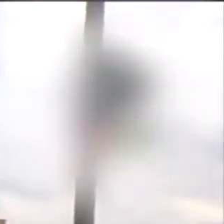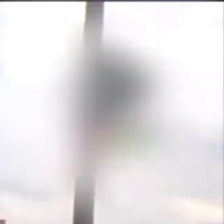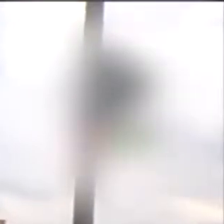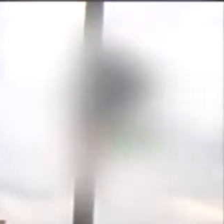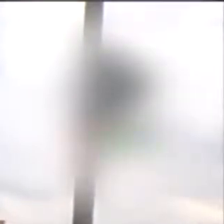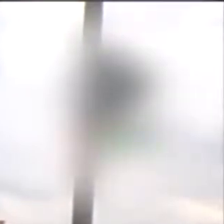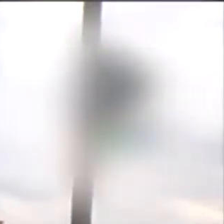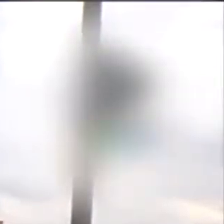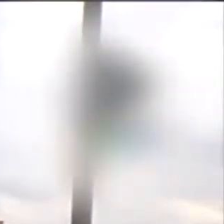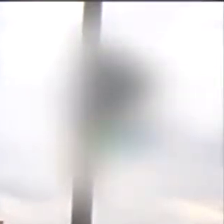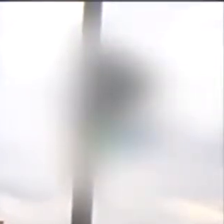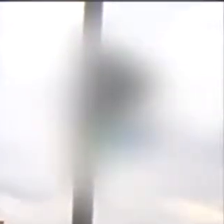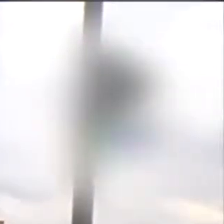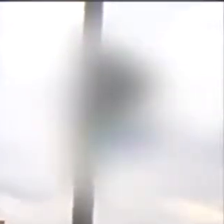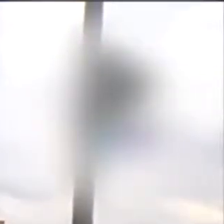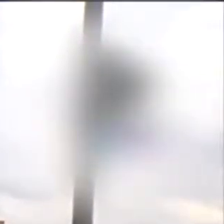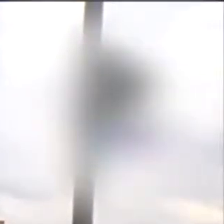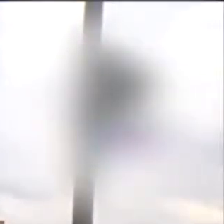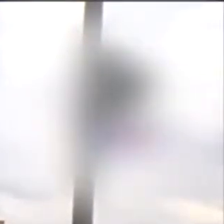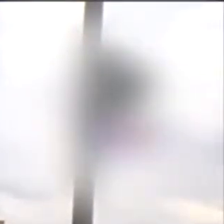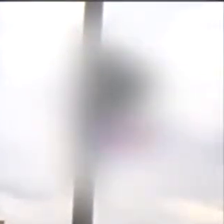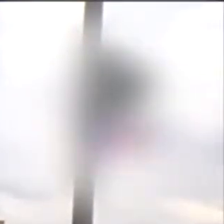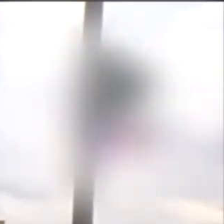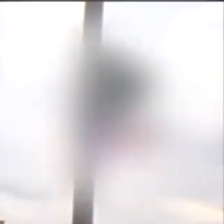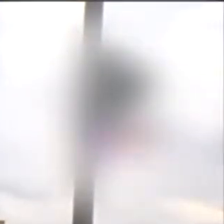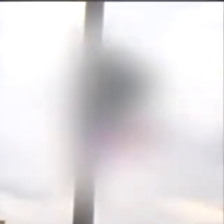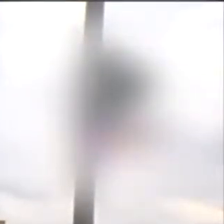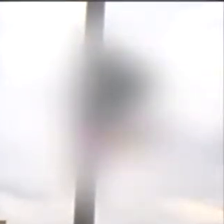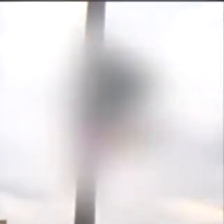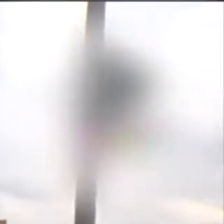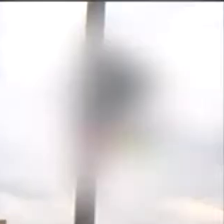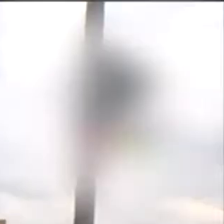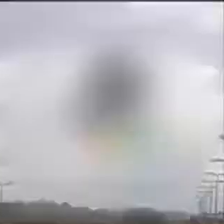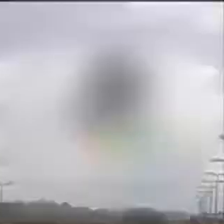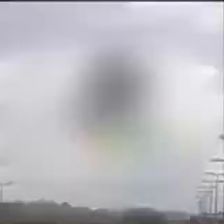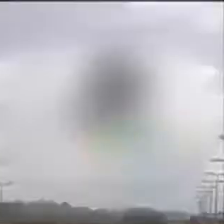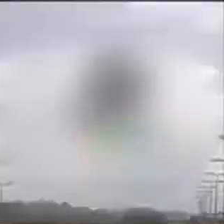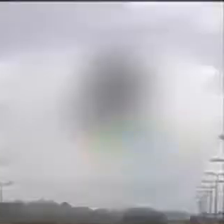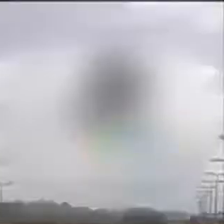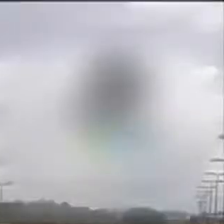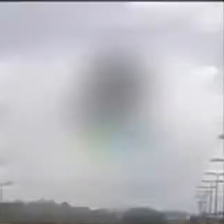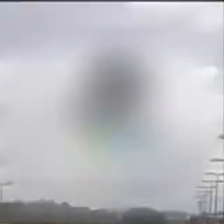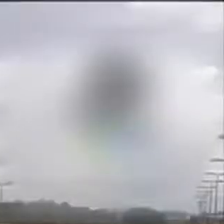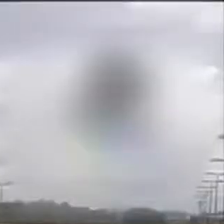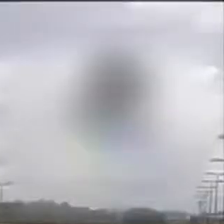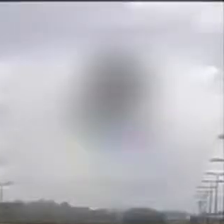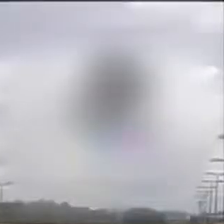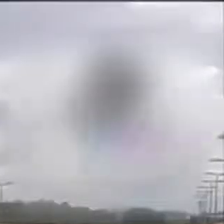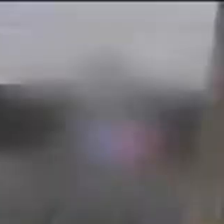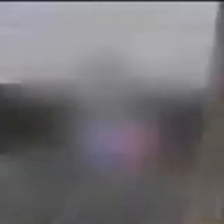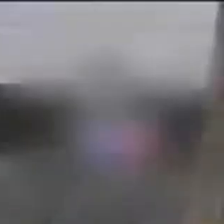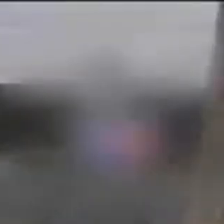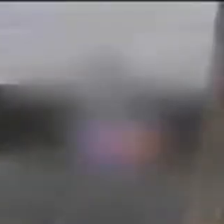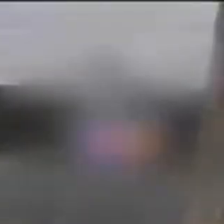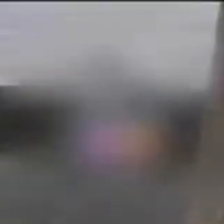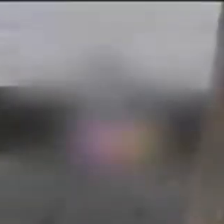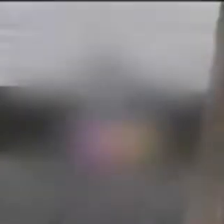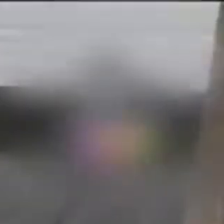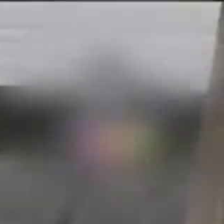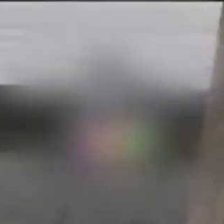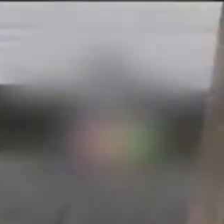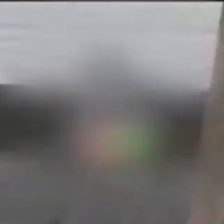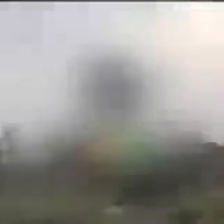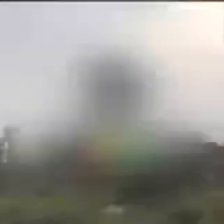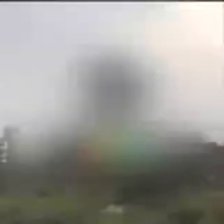estamos falando de quase 19 milhões de pessoas que usam esse rio como esgoto. Segundo a Sabesp, até 2015, as